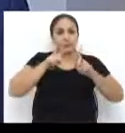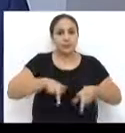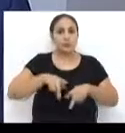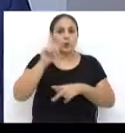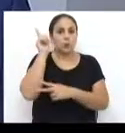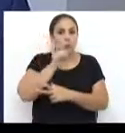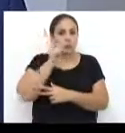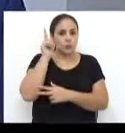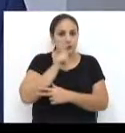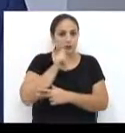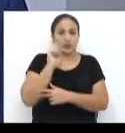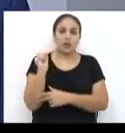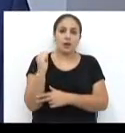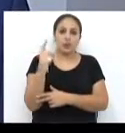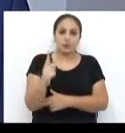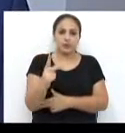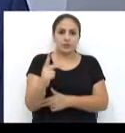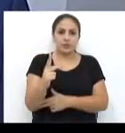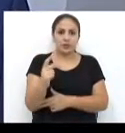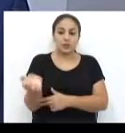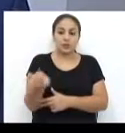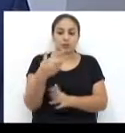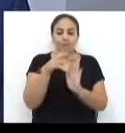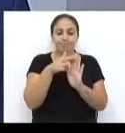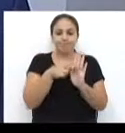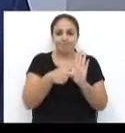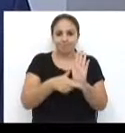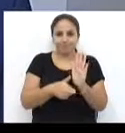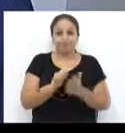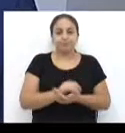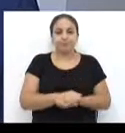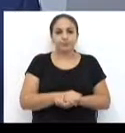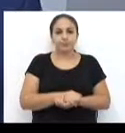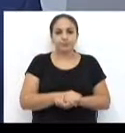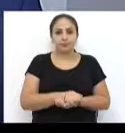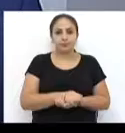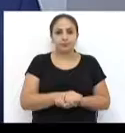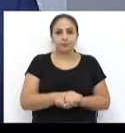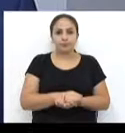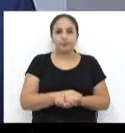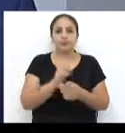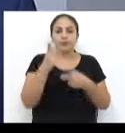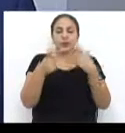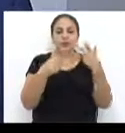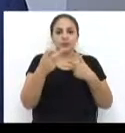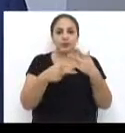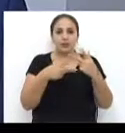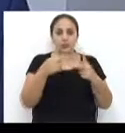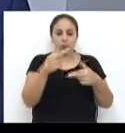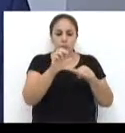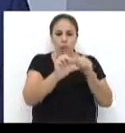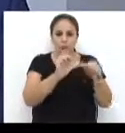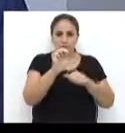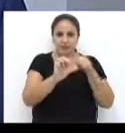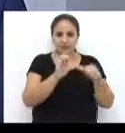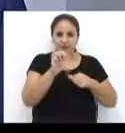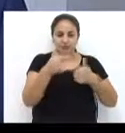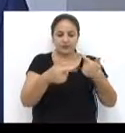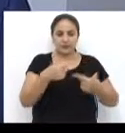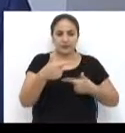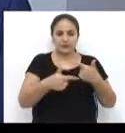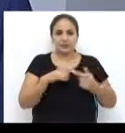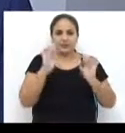raríssimas as pessoas que irão conseguir se aposentar com as novas regras. Segundo, no que diz respeito à reforma trabalhista, em